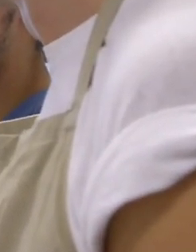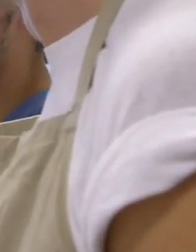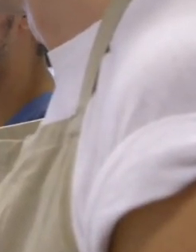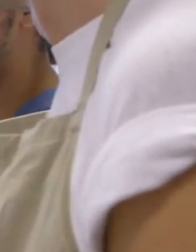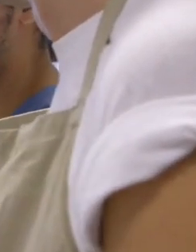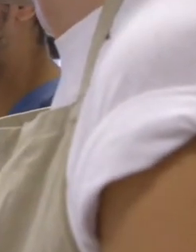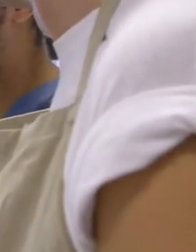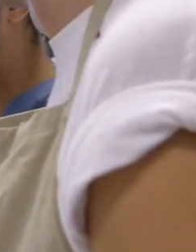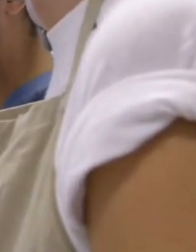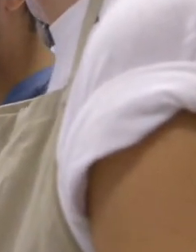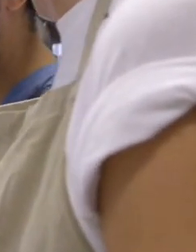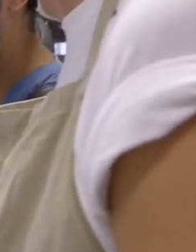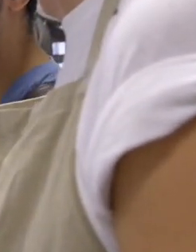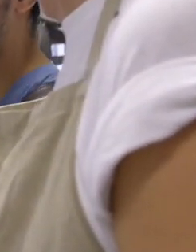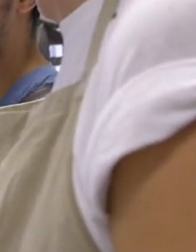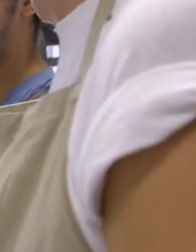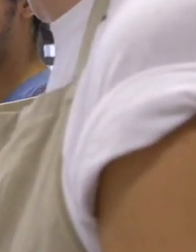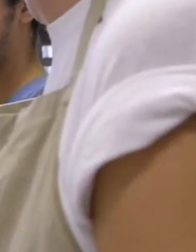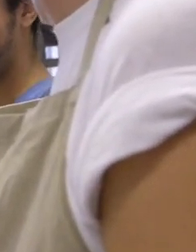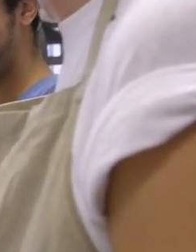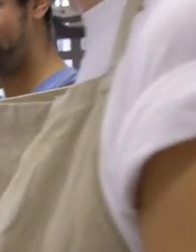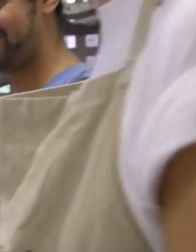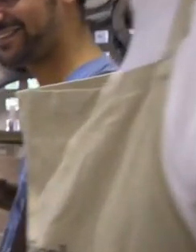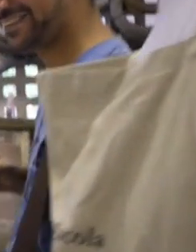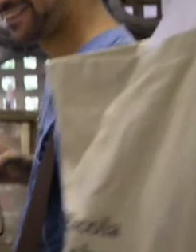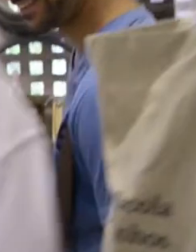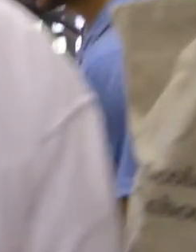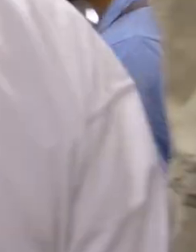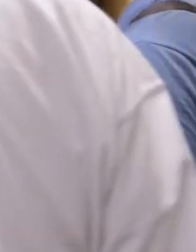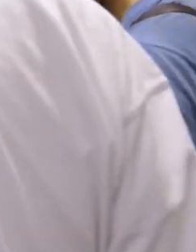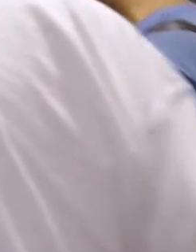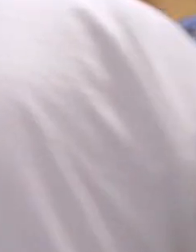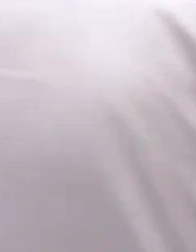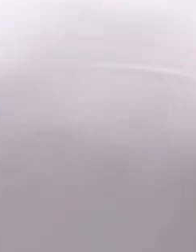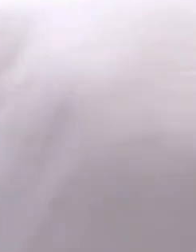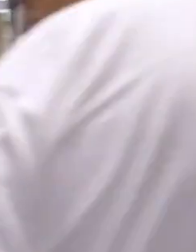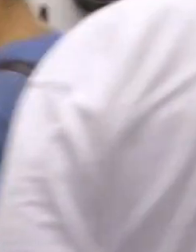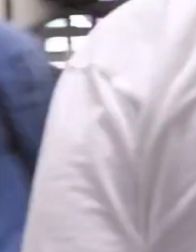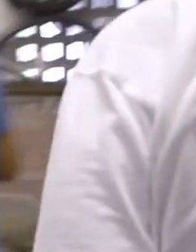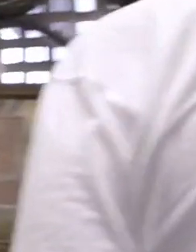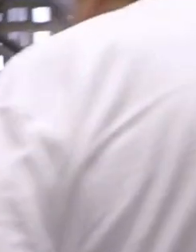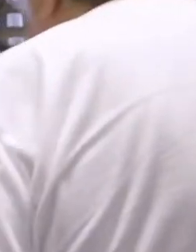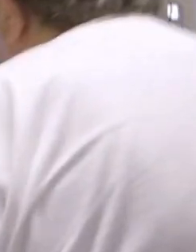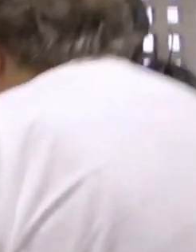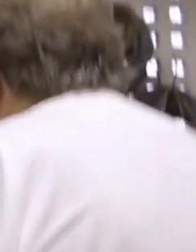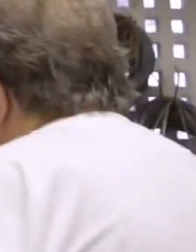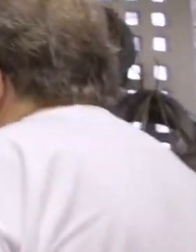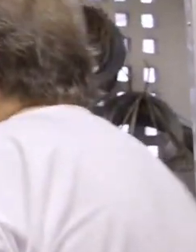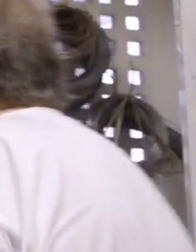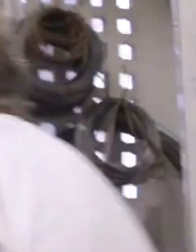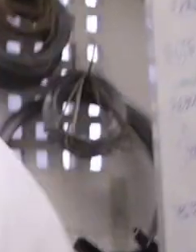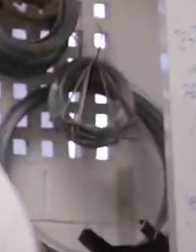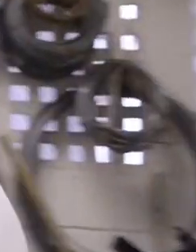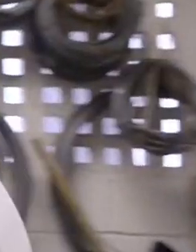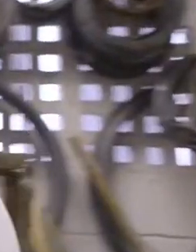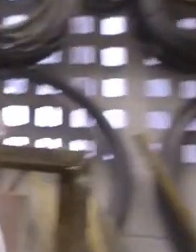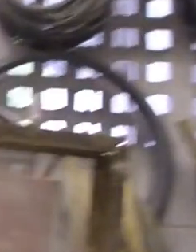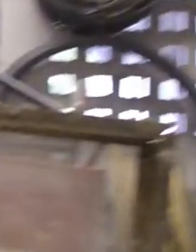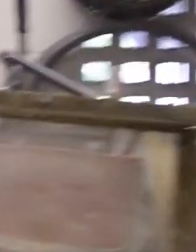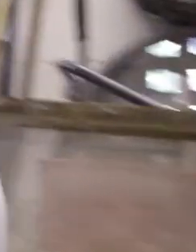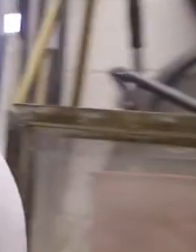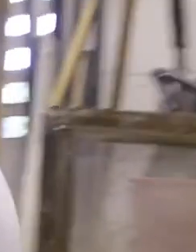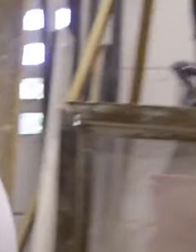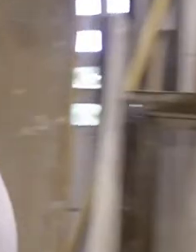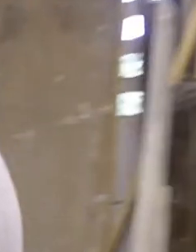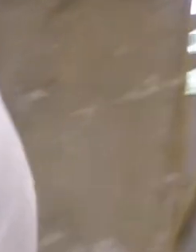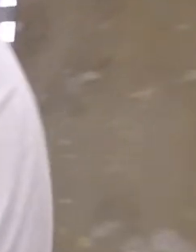ele, num curso especificamente sobre afresco, né? Foi assim muito,